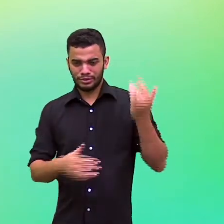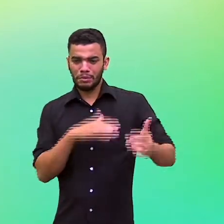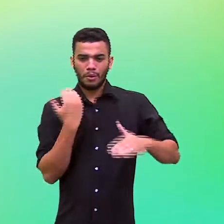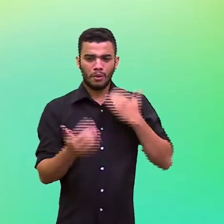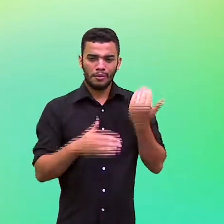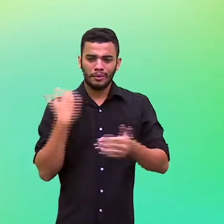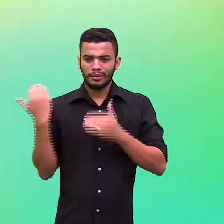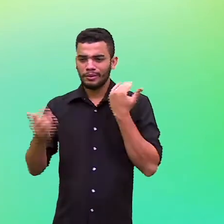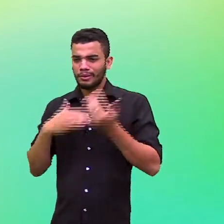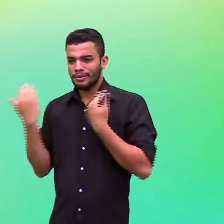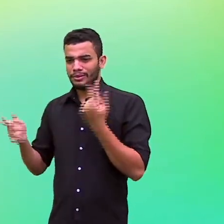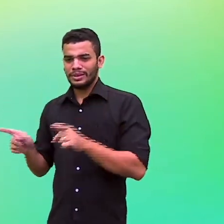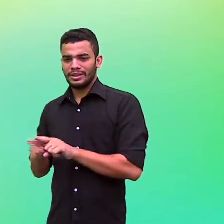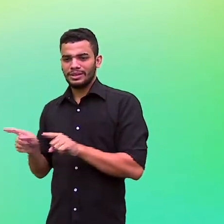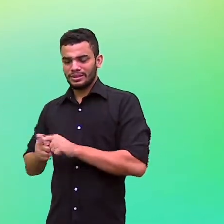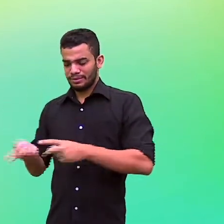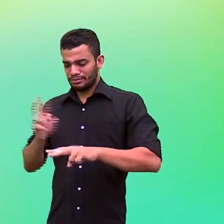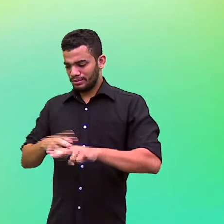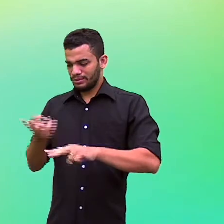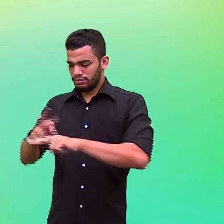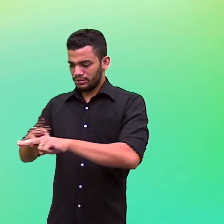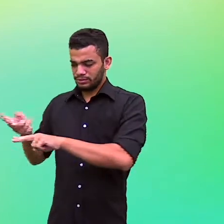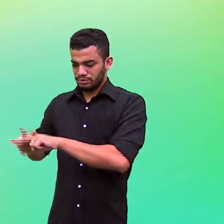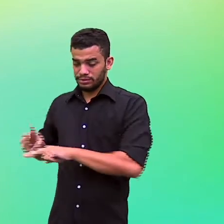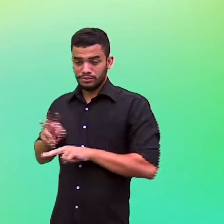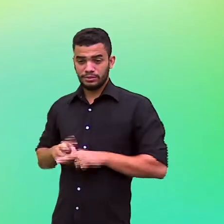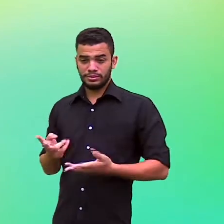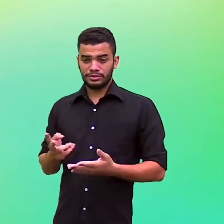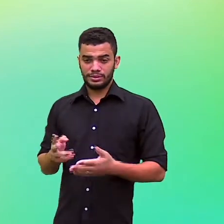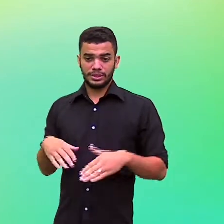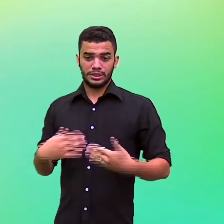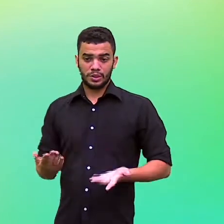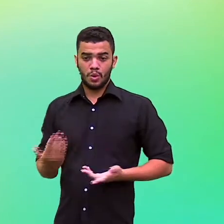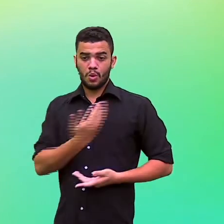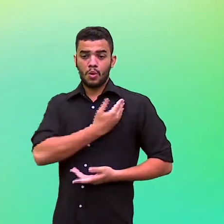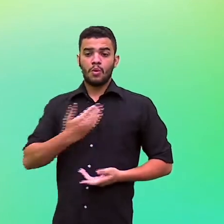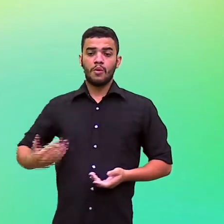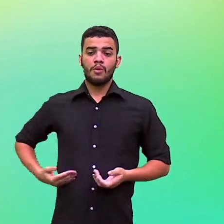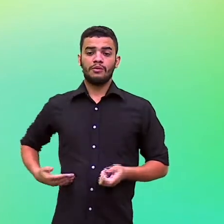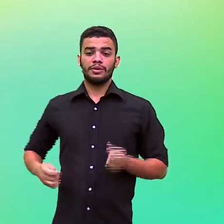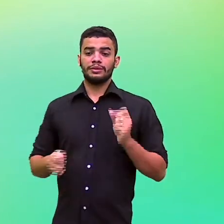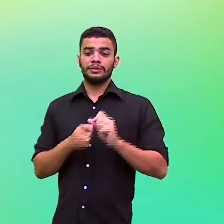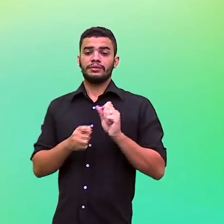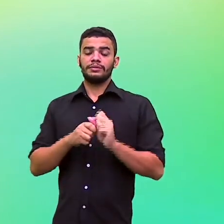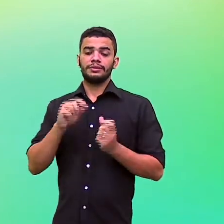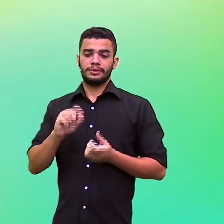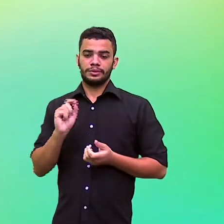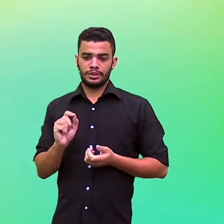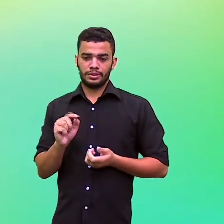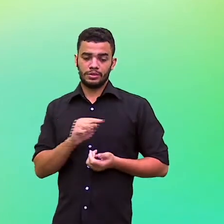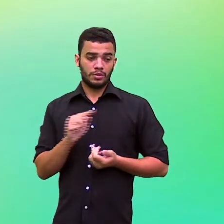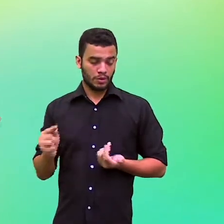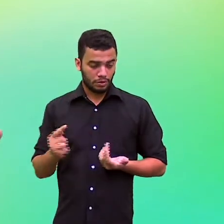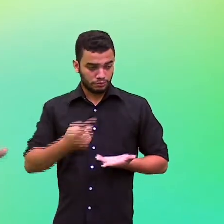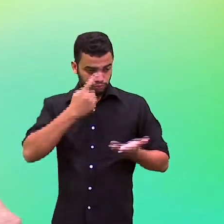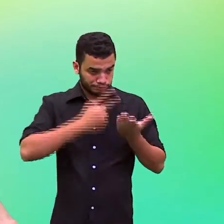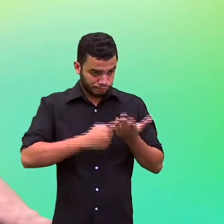um acordo com os farrapos. Todos os revoltosos seriam anistiados e suas